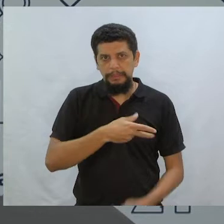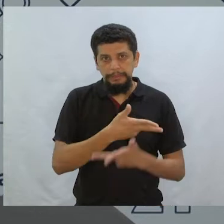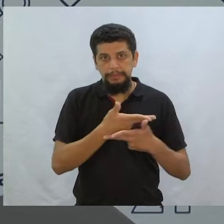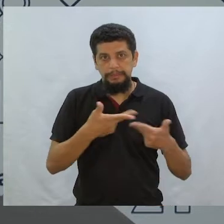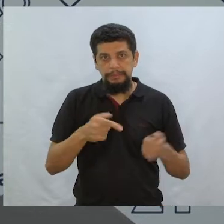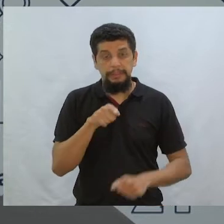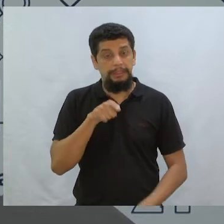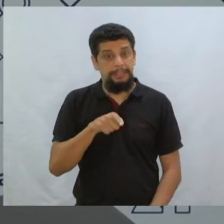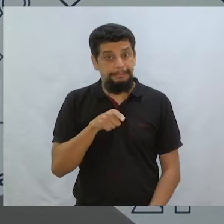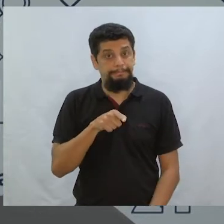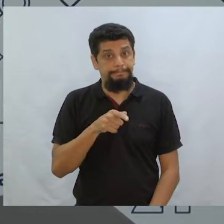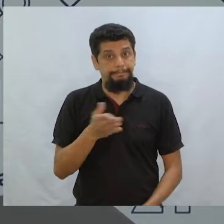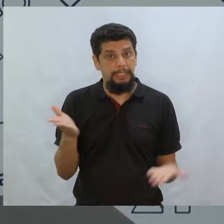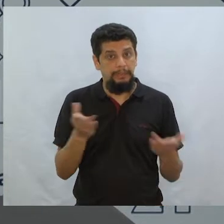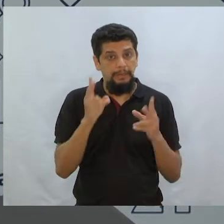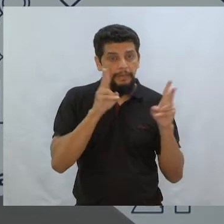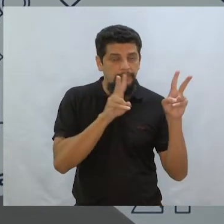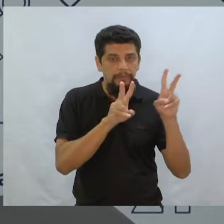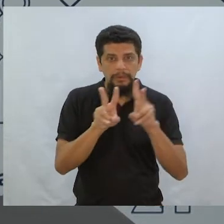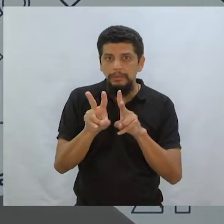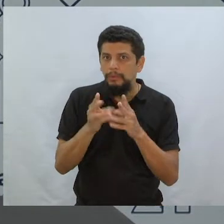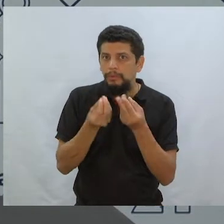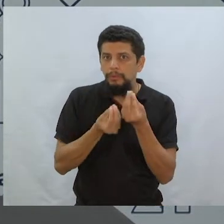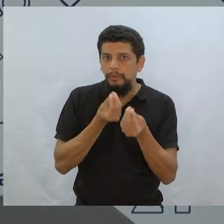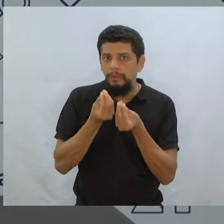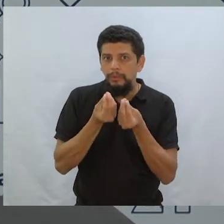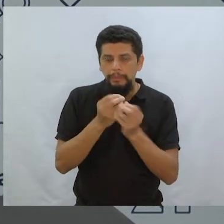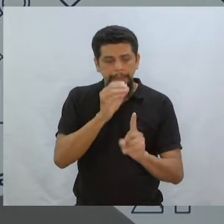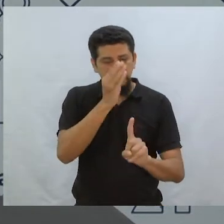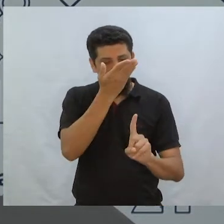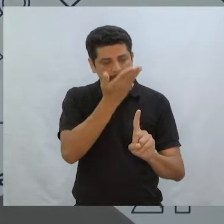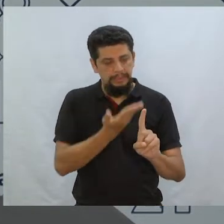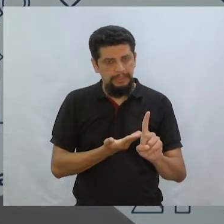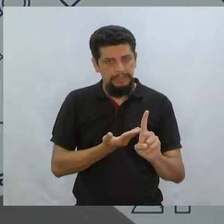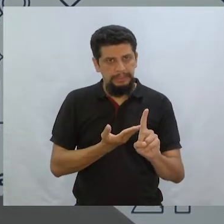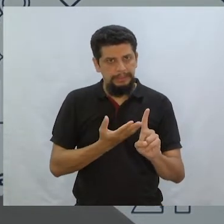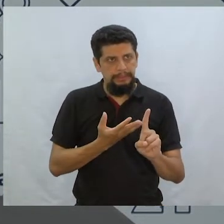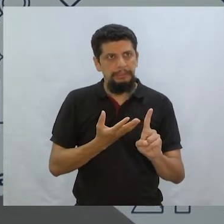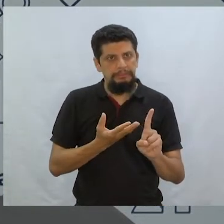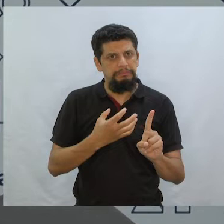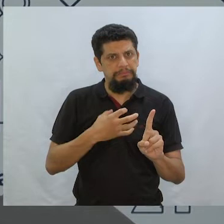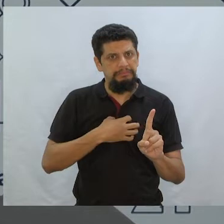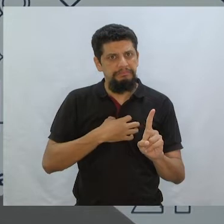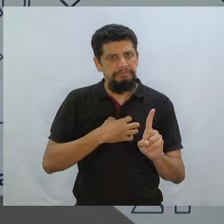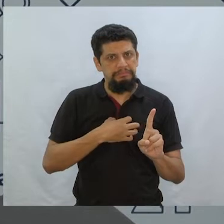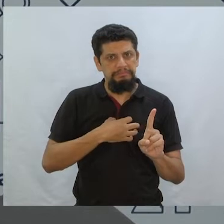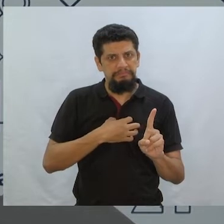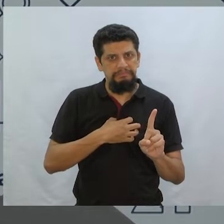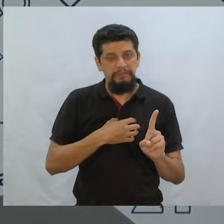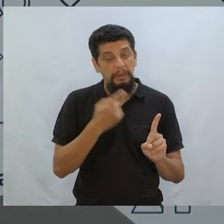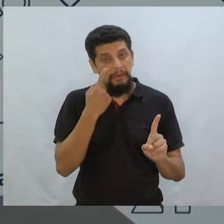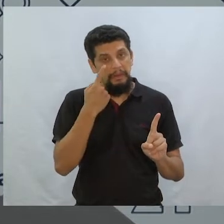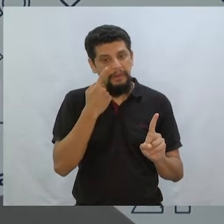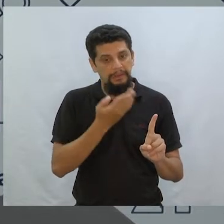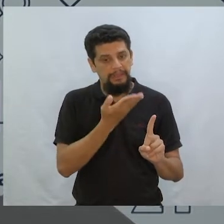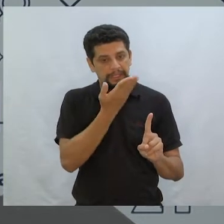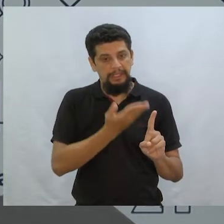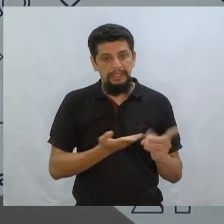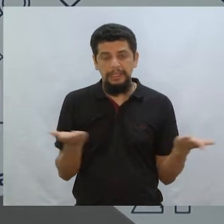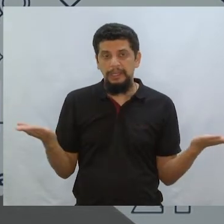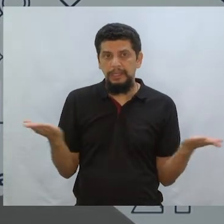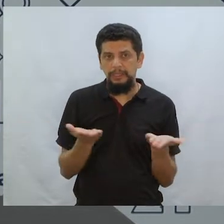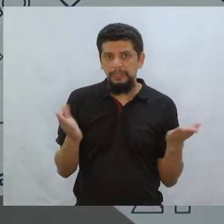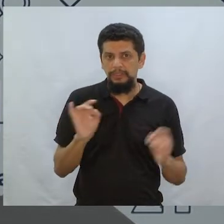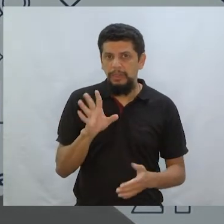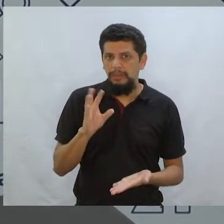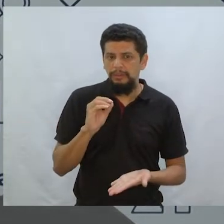essas coisas e vamos ver como nosso personagem se sai nessa história toda Olha lá e